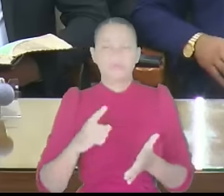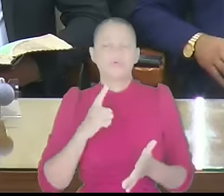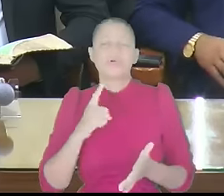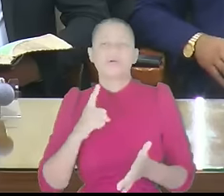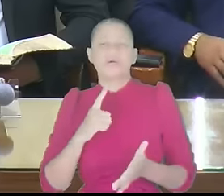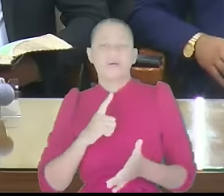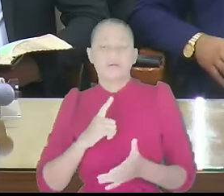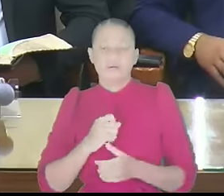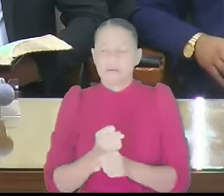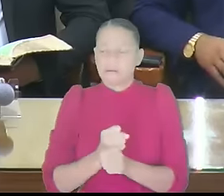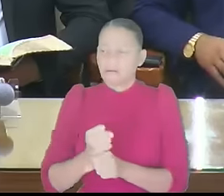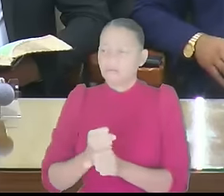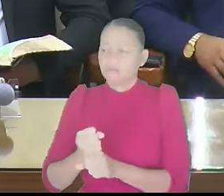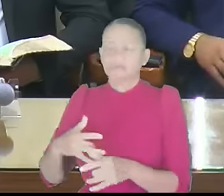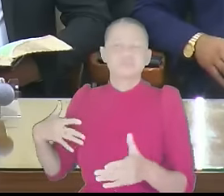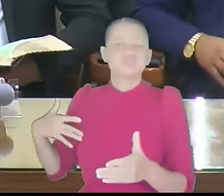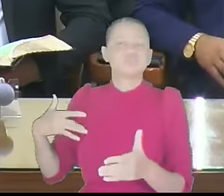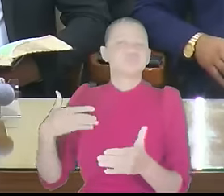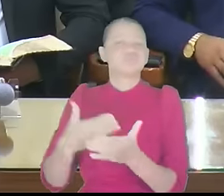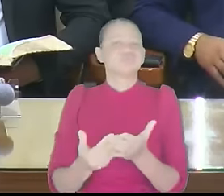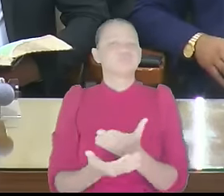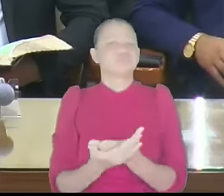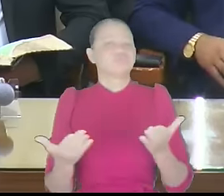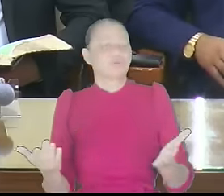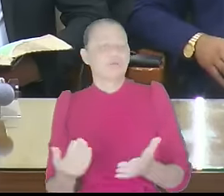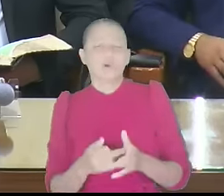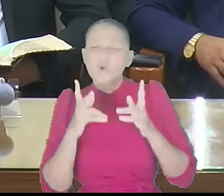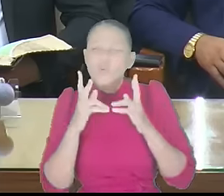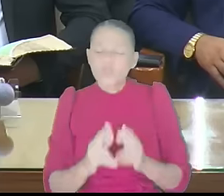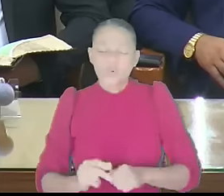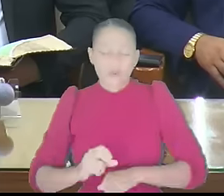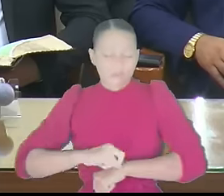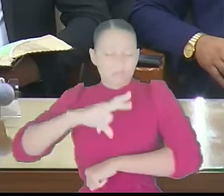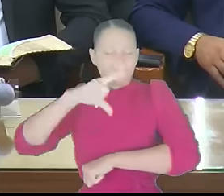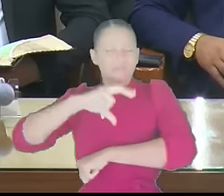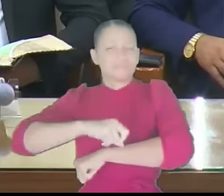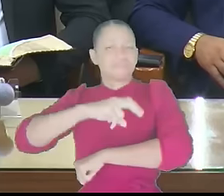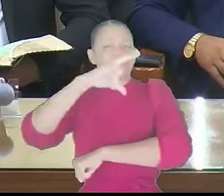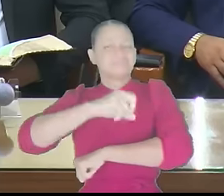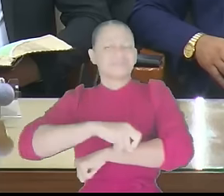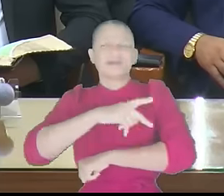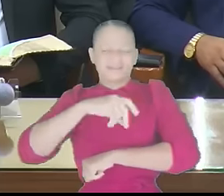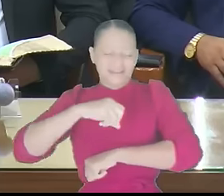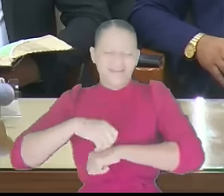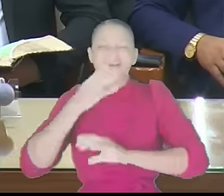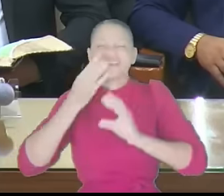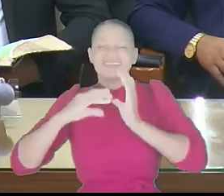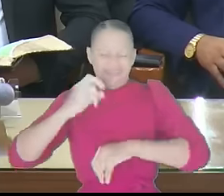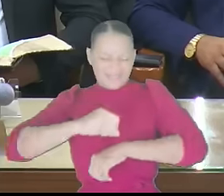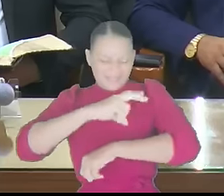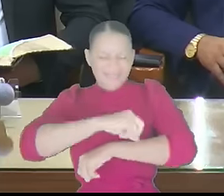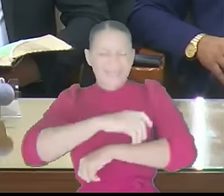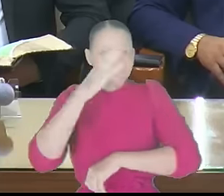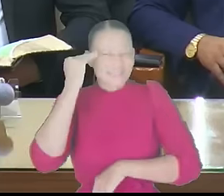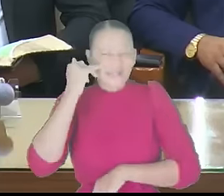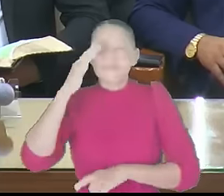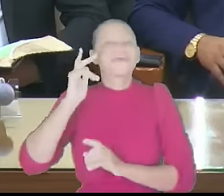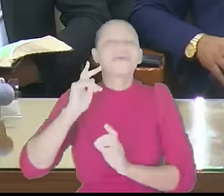anos depois. Antigamente a Bíblia era como cantiga de grilo. Quem sabe dizer o que é cantiga de grilo? Direto.